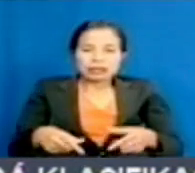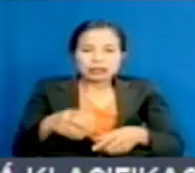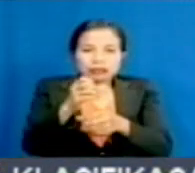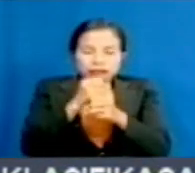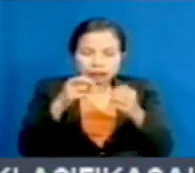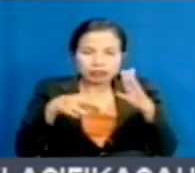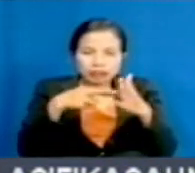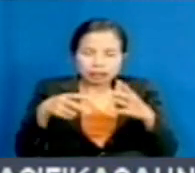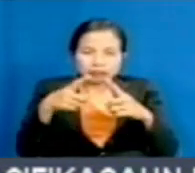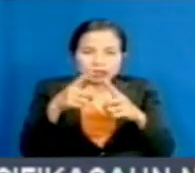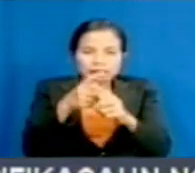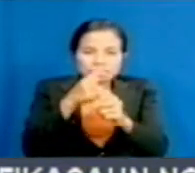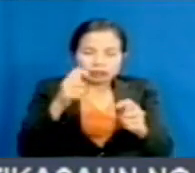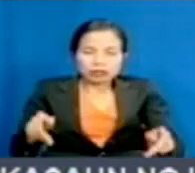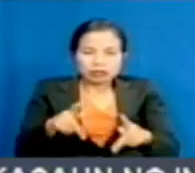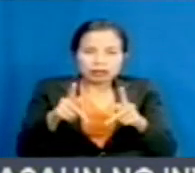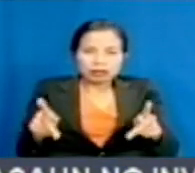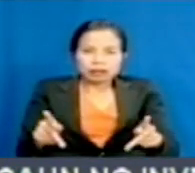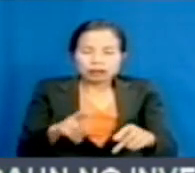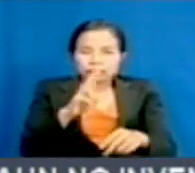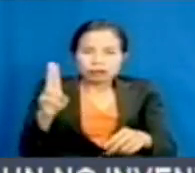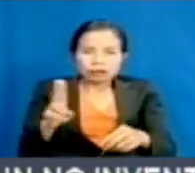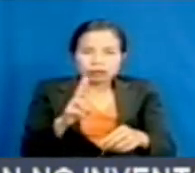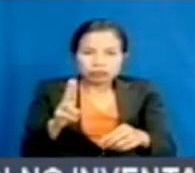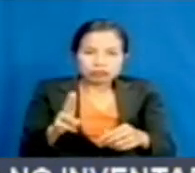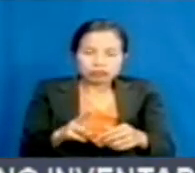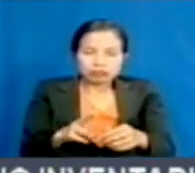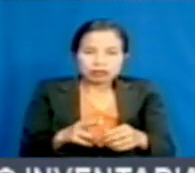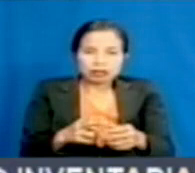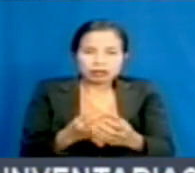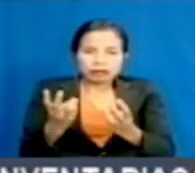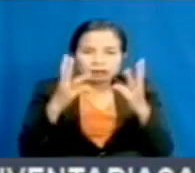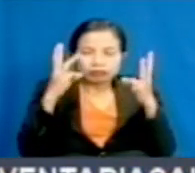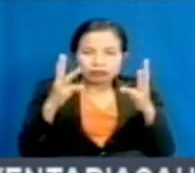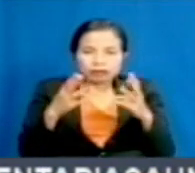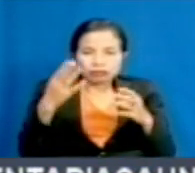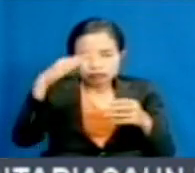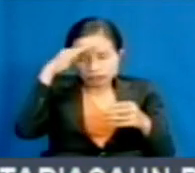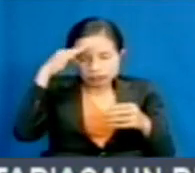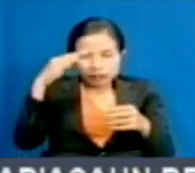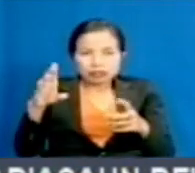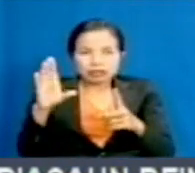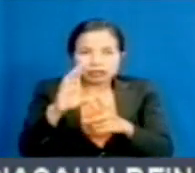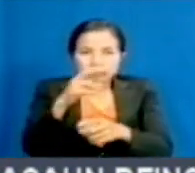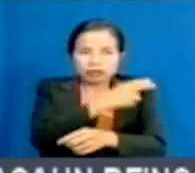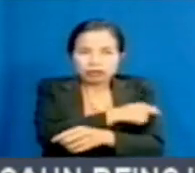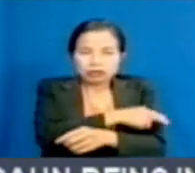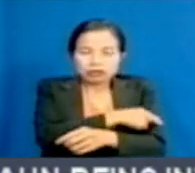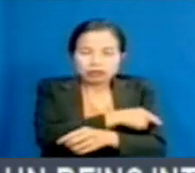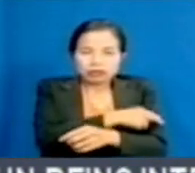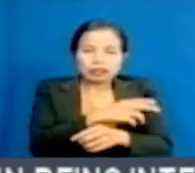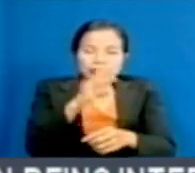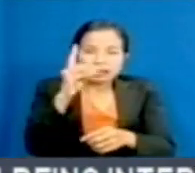Se fosse medida para transporte público, nebe usa vidro metan. Chefe departamento secção